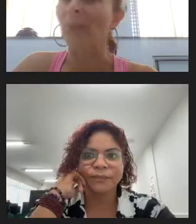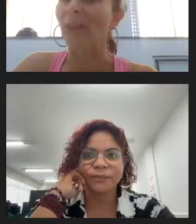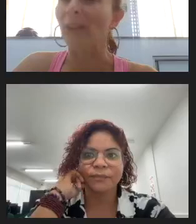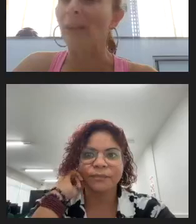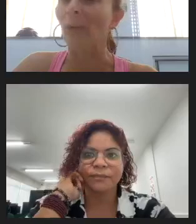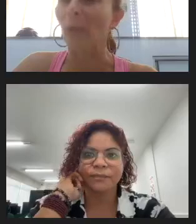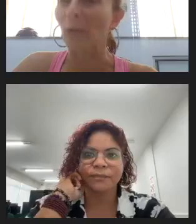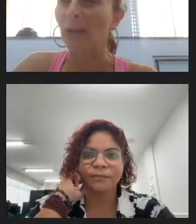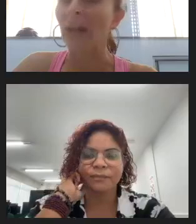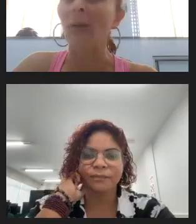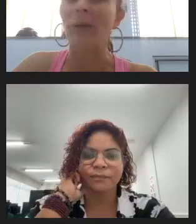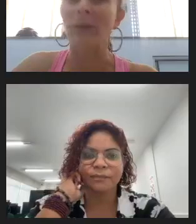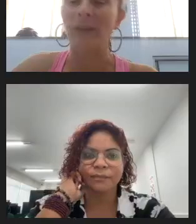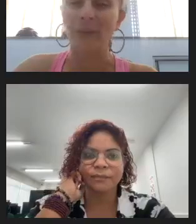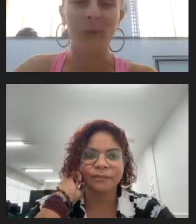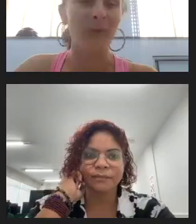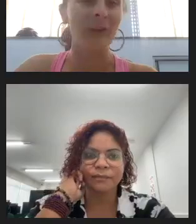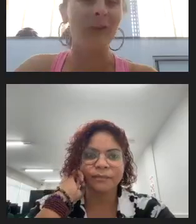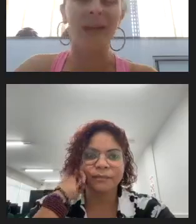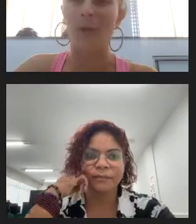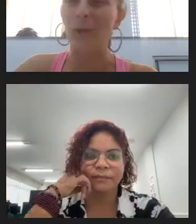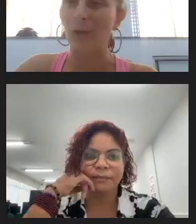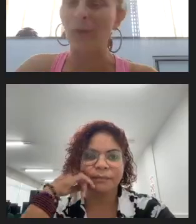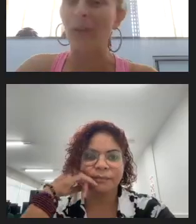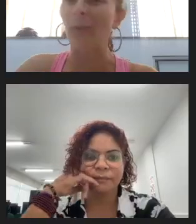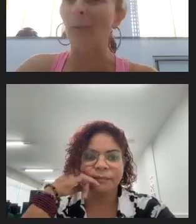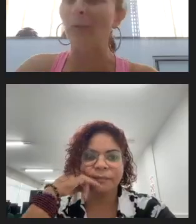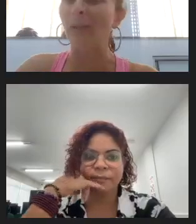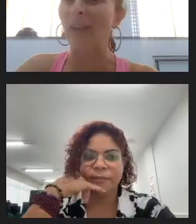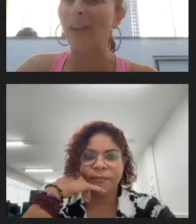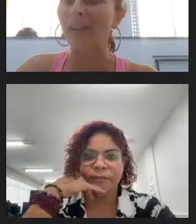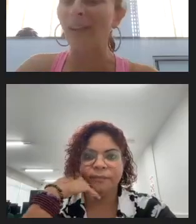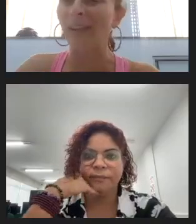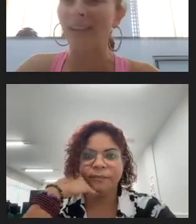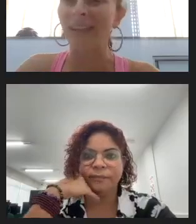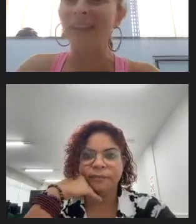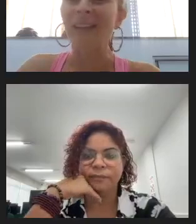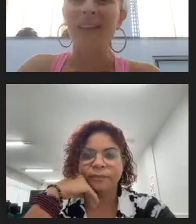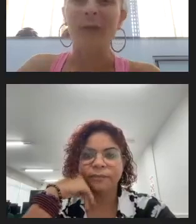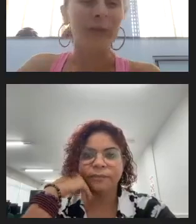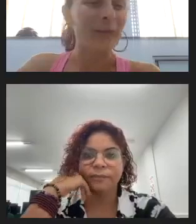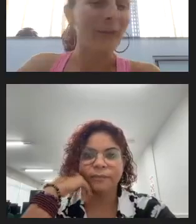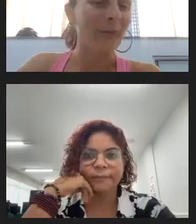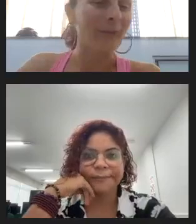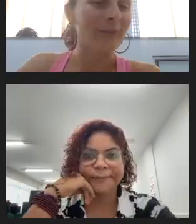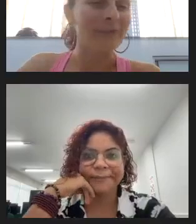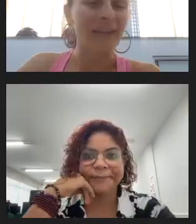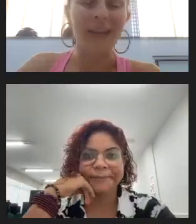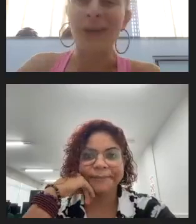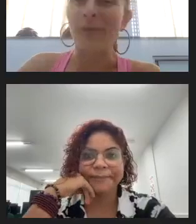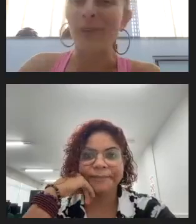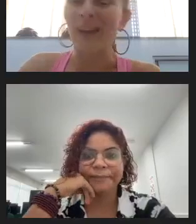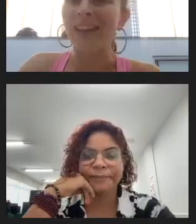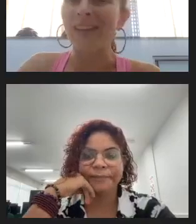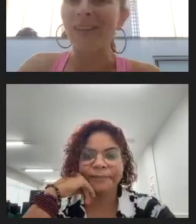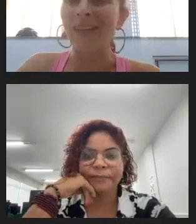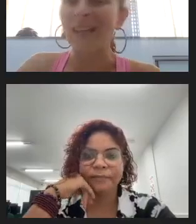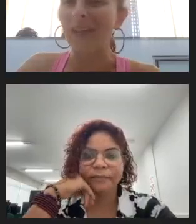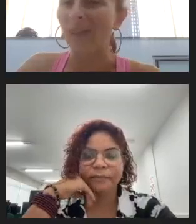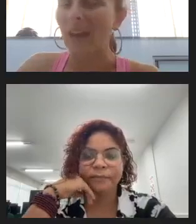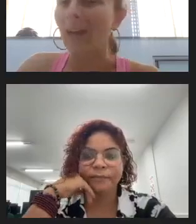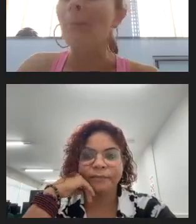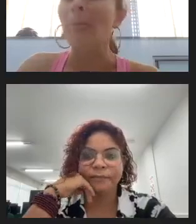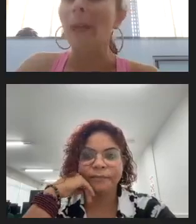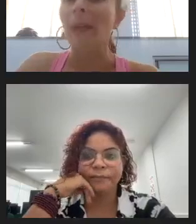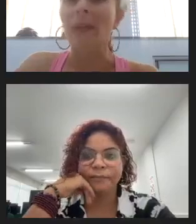ser disponibilizada ao longo da aula, mas lá para o final da aula a gente vai disponibilizar a lista, né? O Jefferson vai afixar a lista